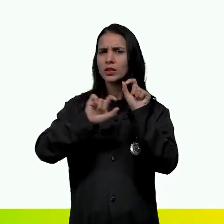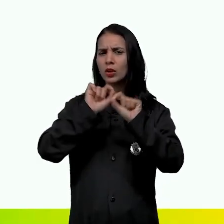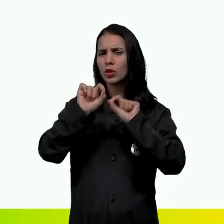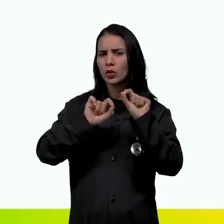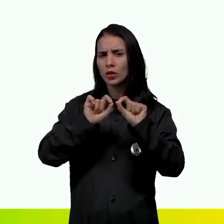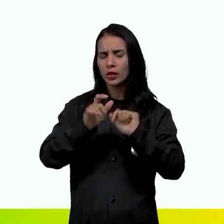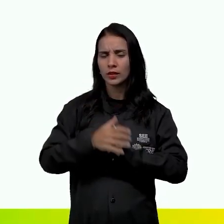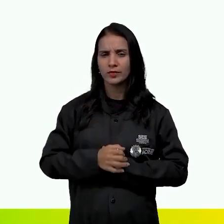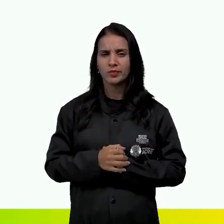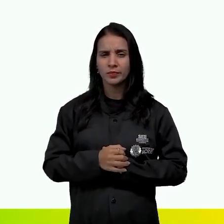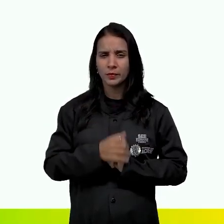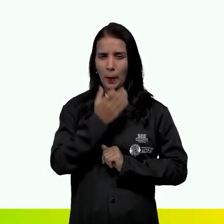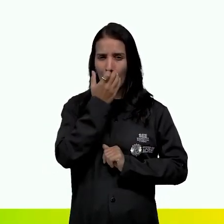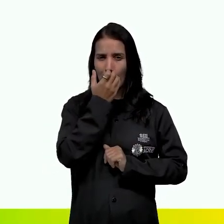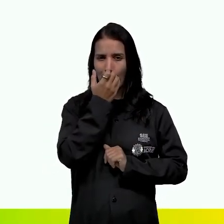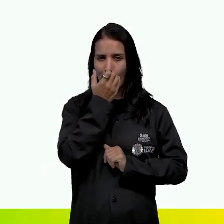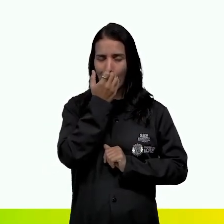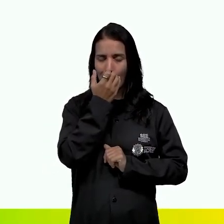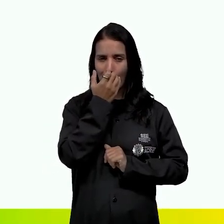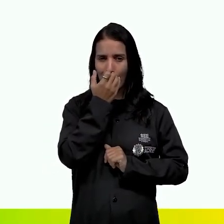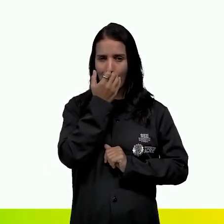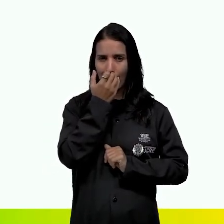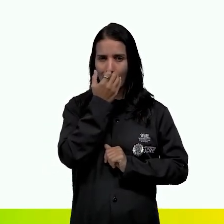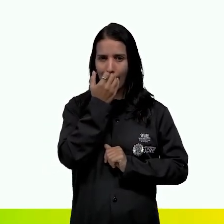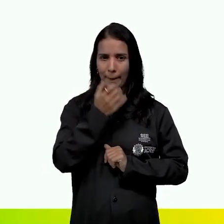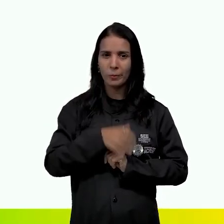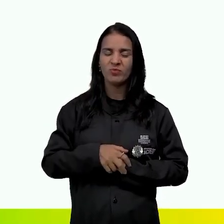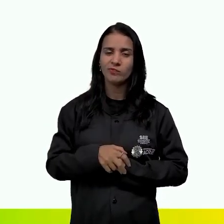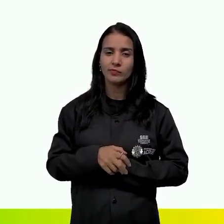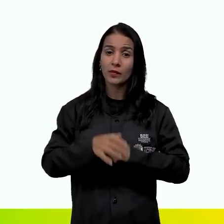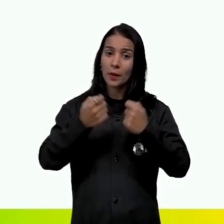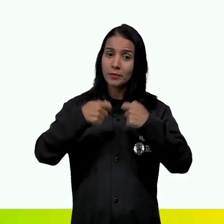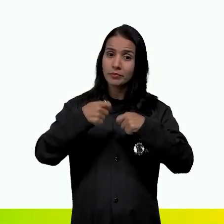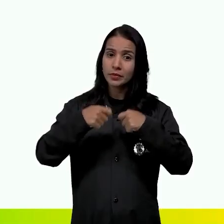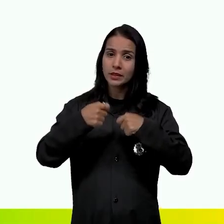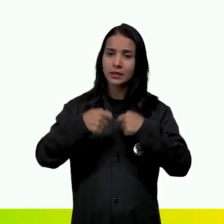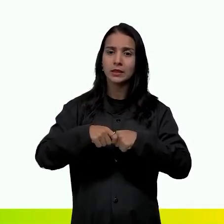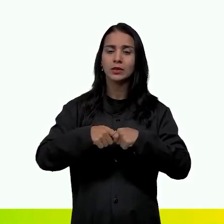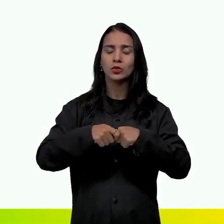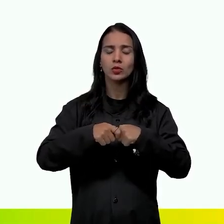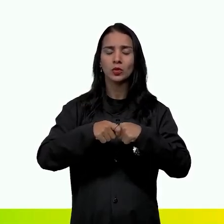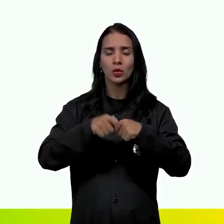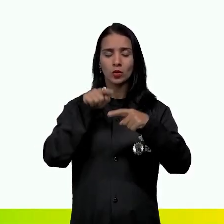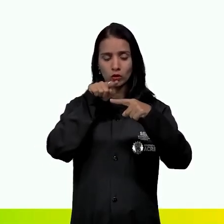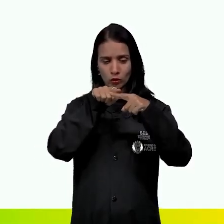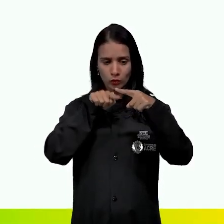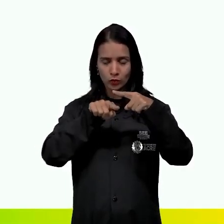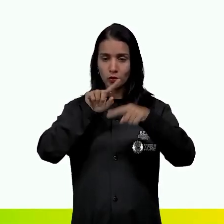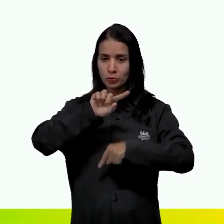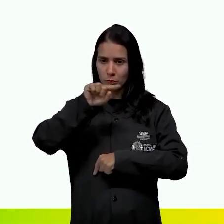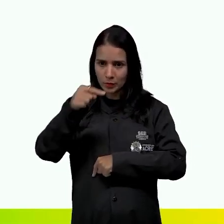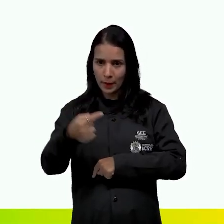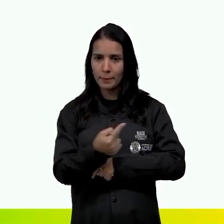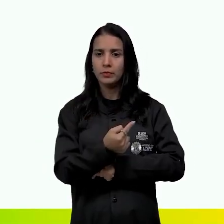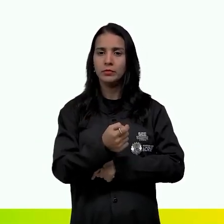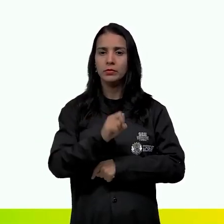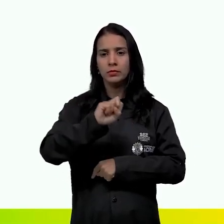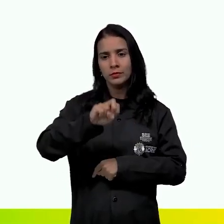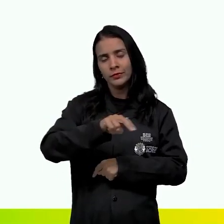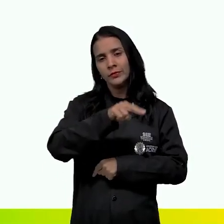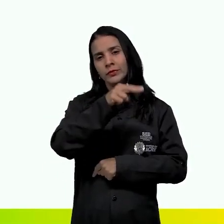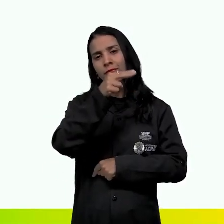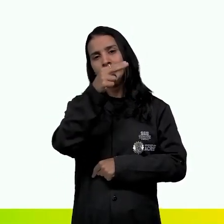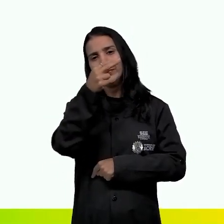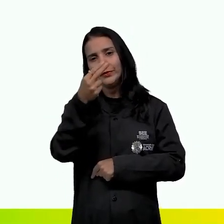vou multiplicar por 0,001 ou dividir para 1000. Quando eu fizer isso, você vai obter